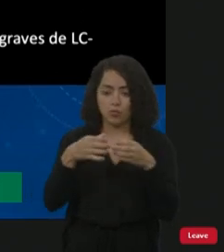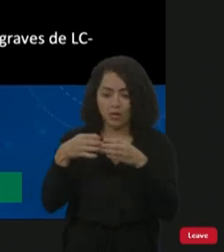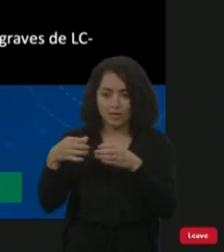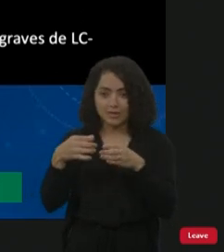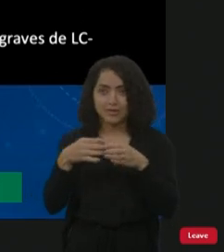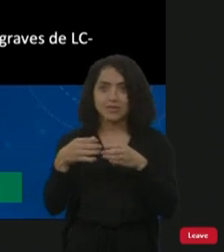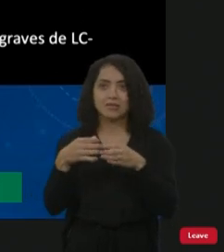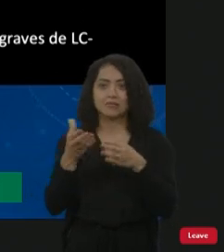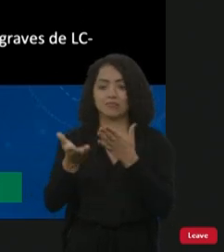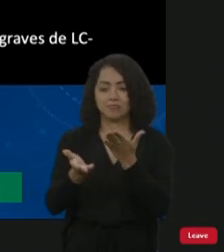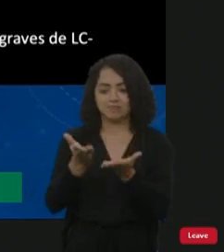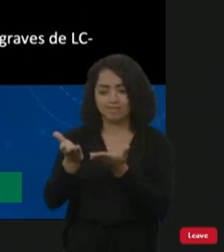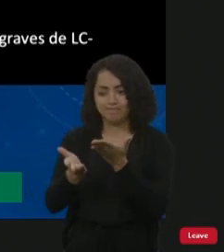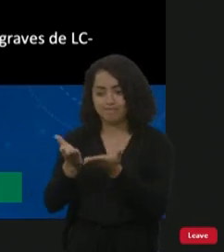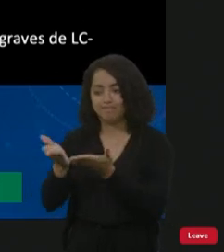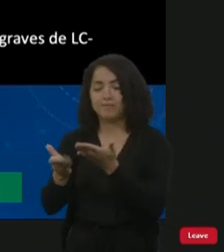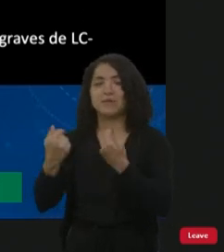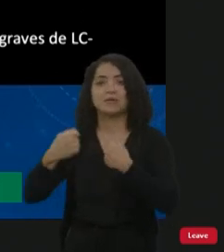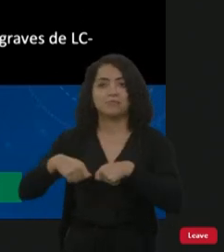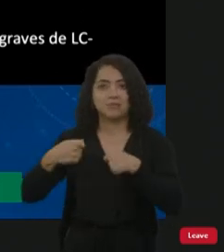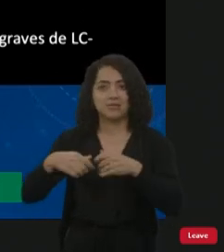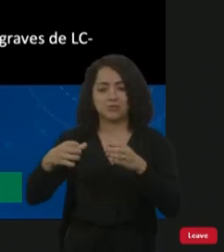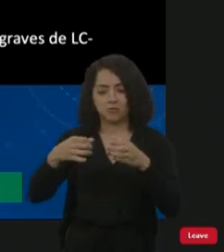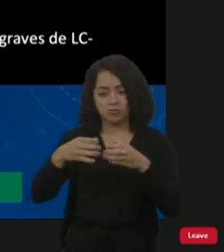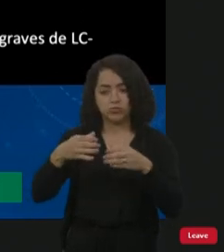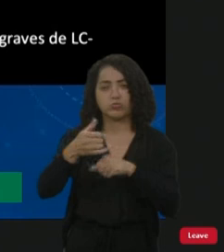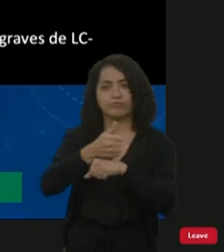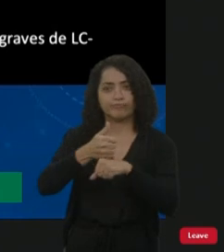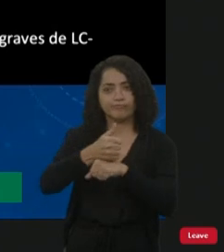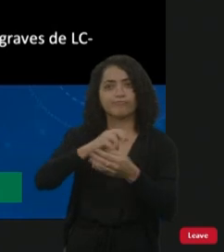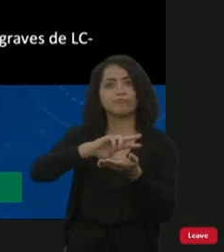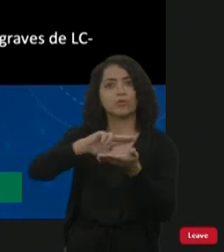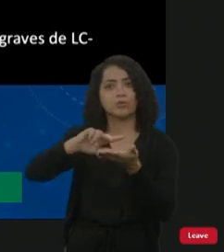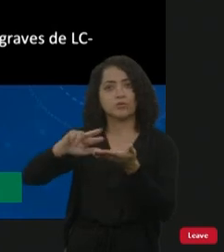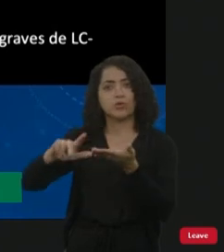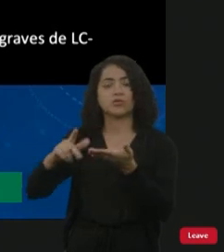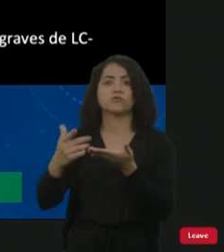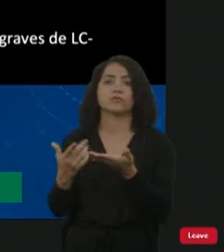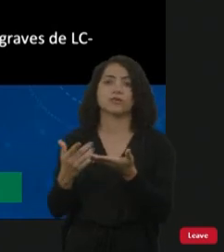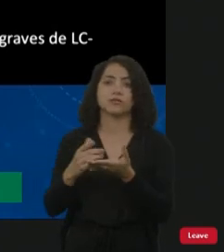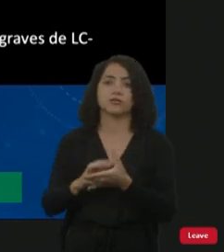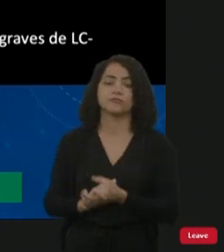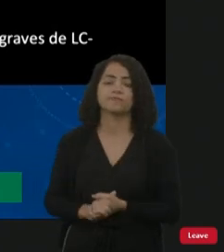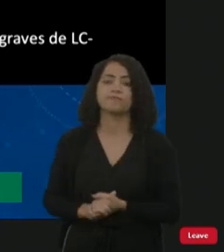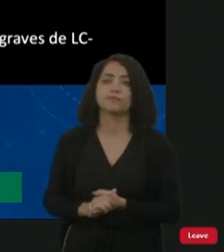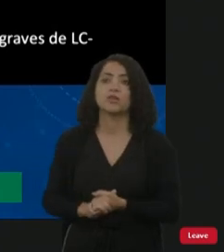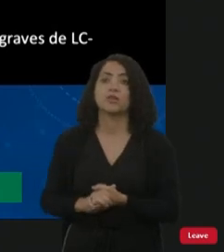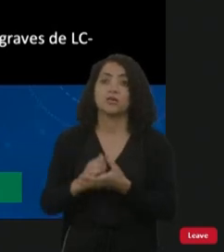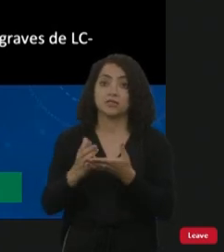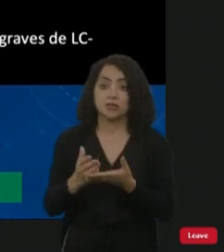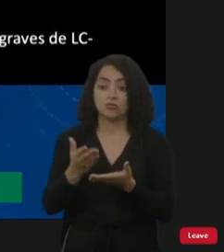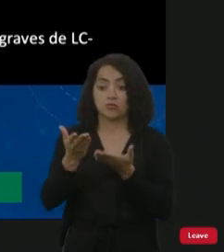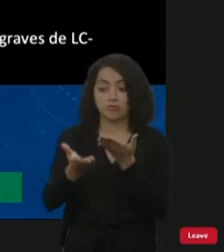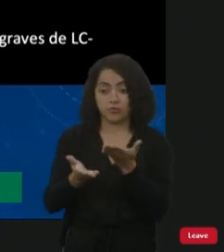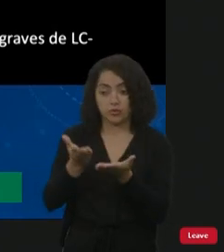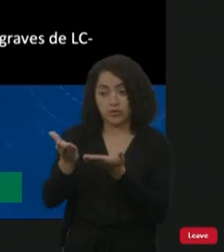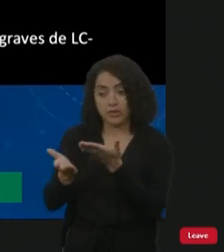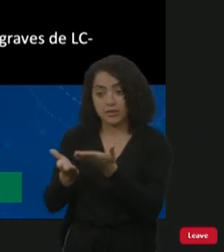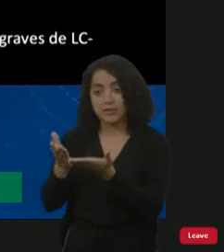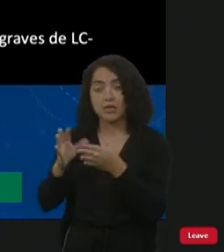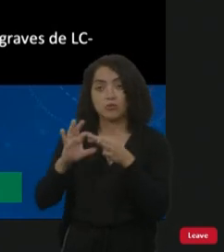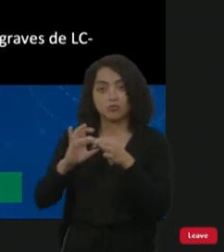manejo da doença rara sempre tem que ser uma equipe multidisciplinar, tá? Então, eu vou tratar esse paciente em conjunto